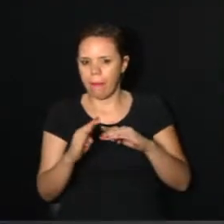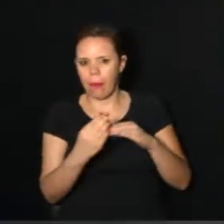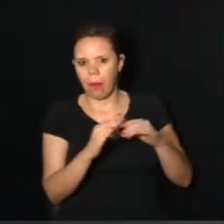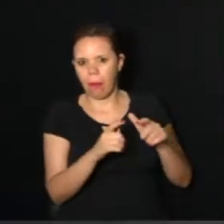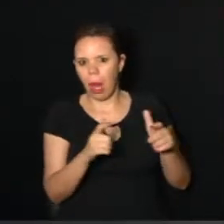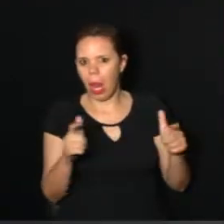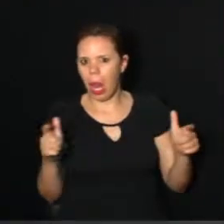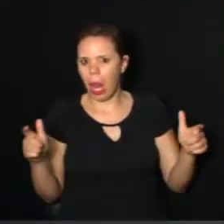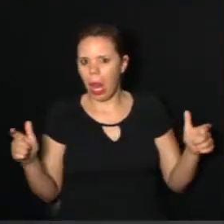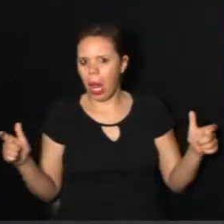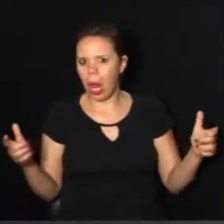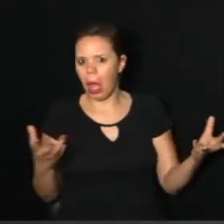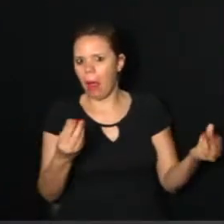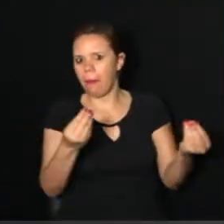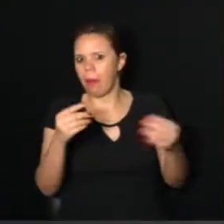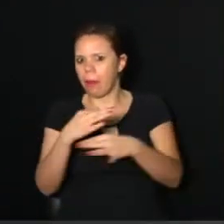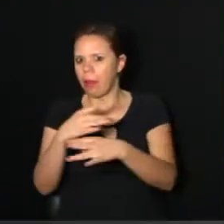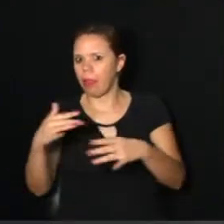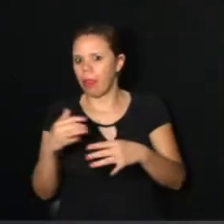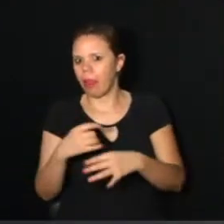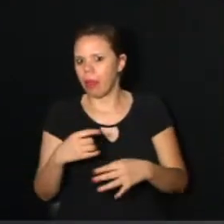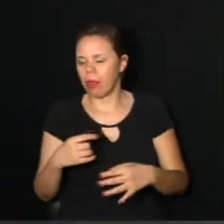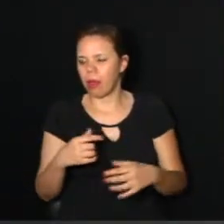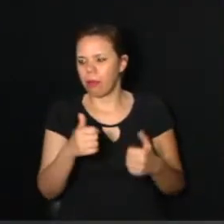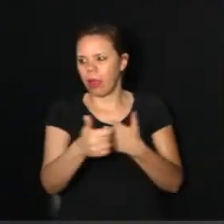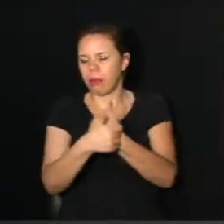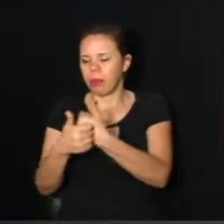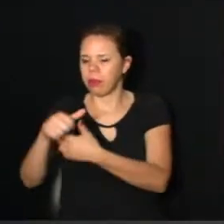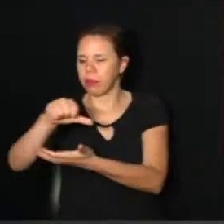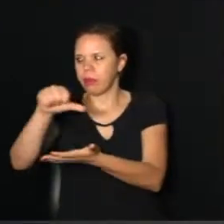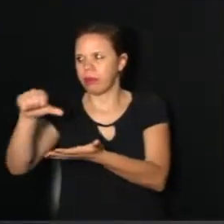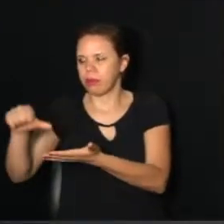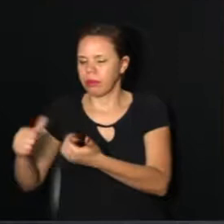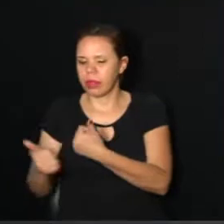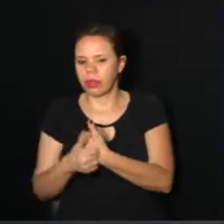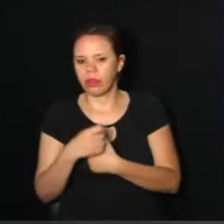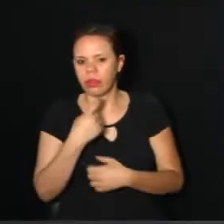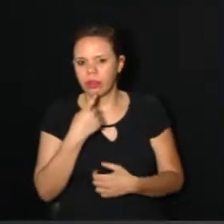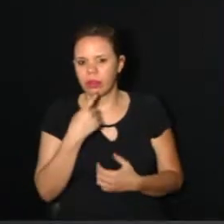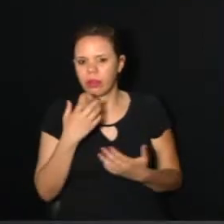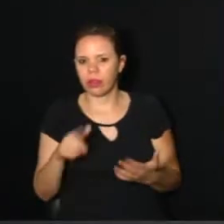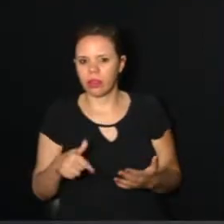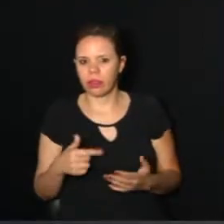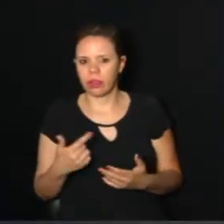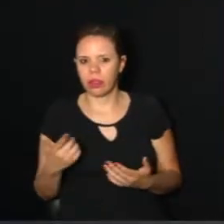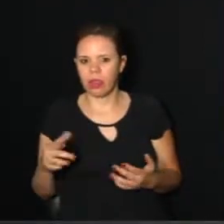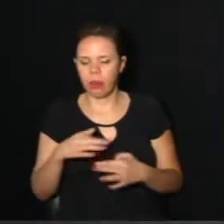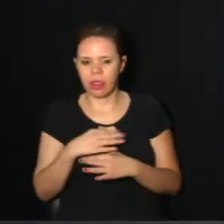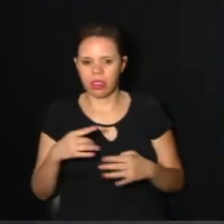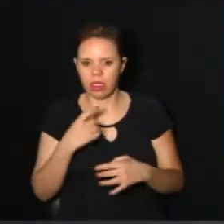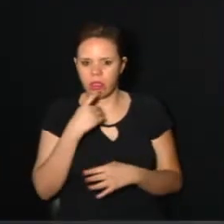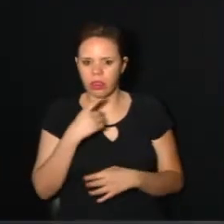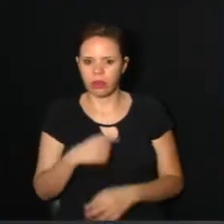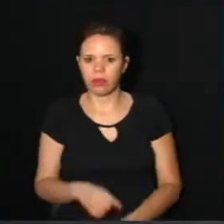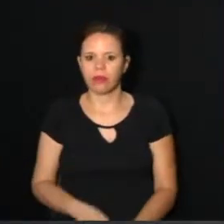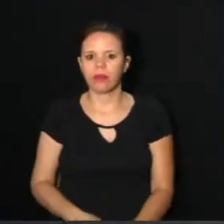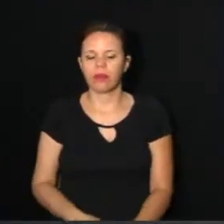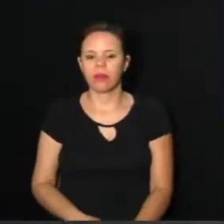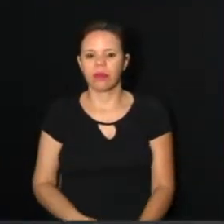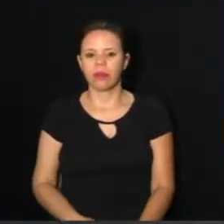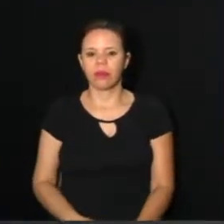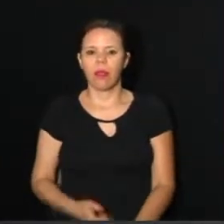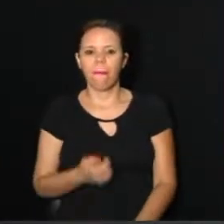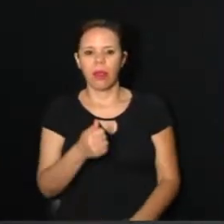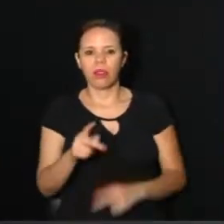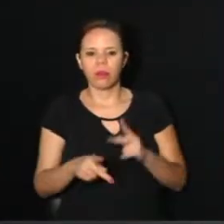maior do que muitas cidades aqui ao nosso redor. E é uma cidade que também poucos